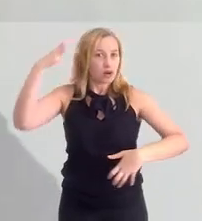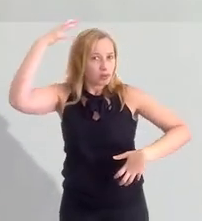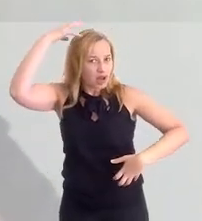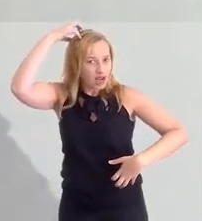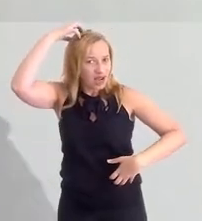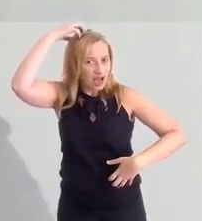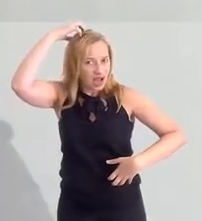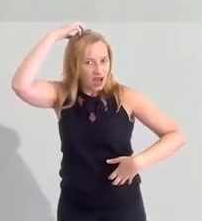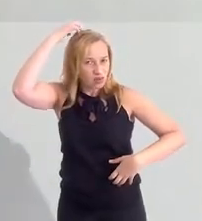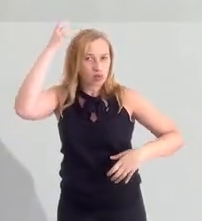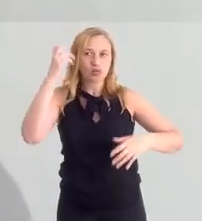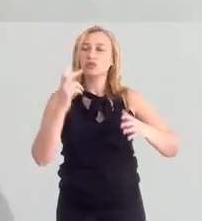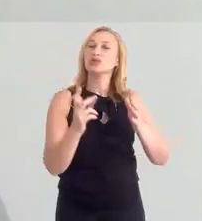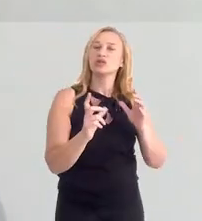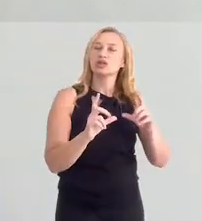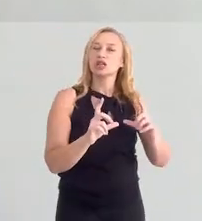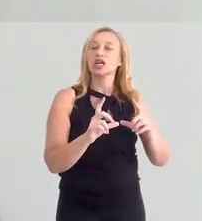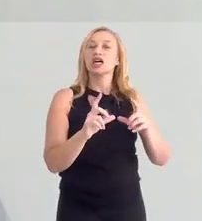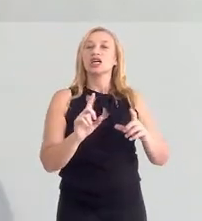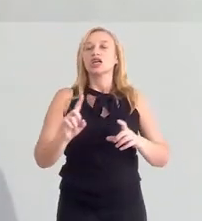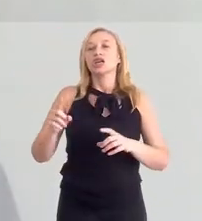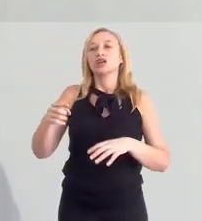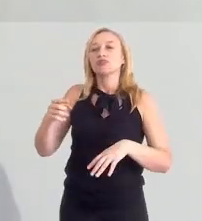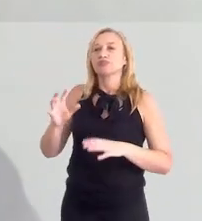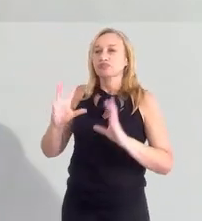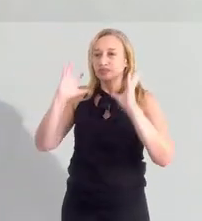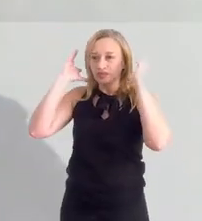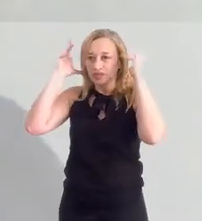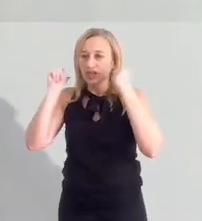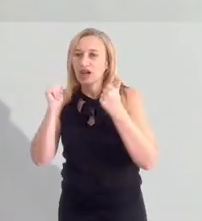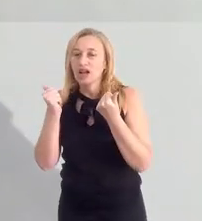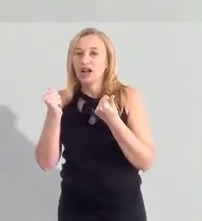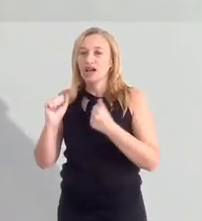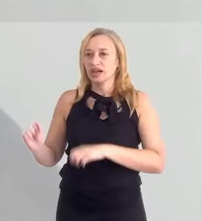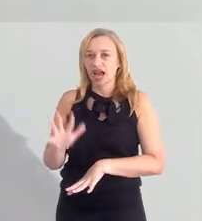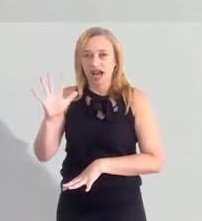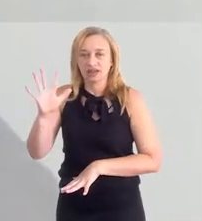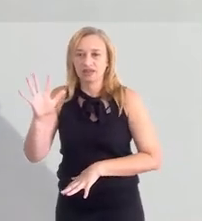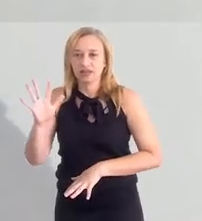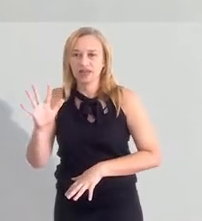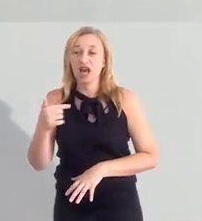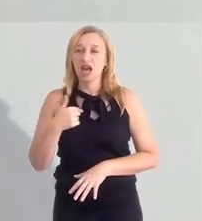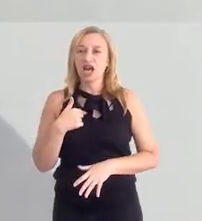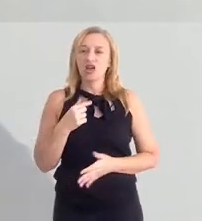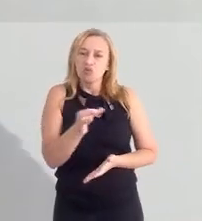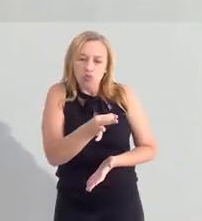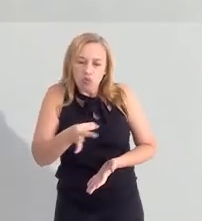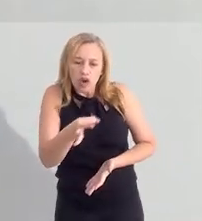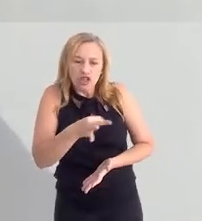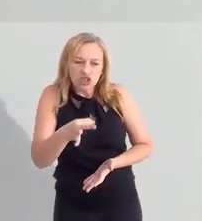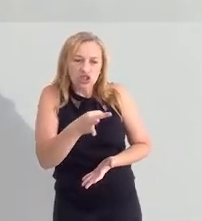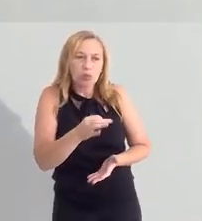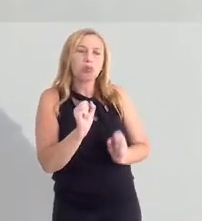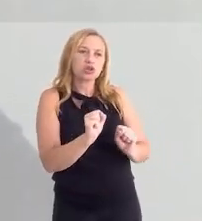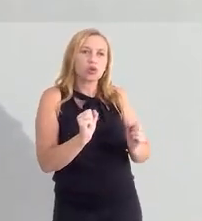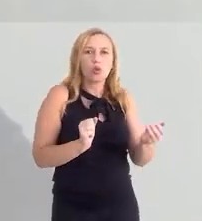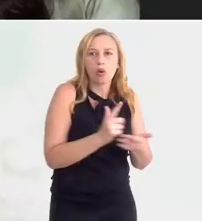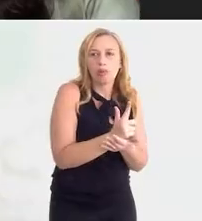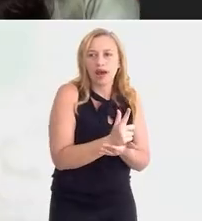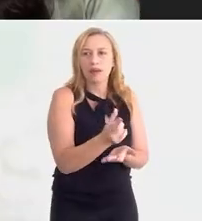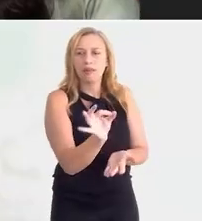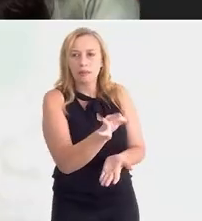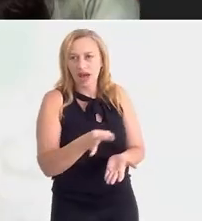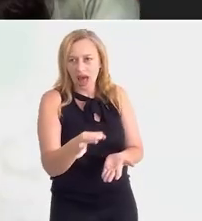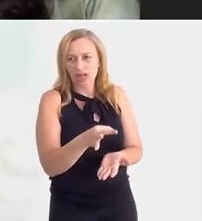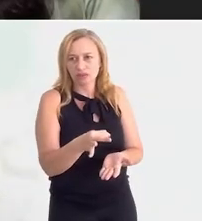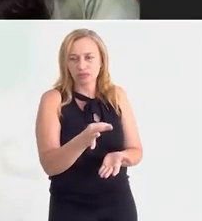leão, e havia uma série de animais intermediários. Eu levei minhas economias, minhas moedinhas, e eu só podia comprar o livro mais barato, que era o macaco.